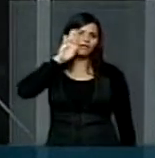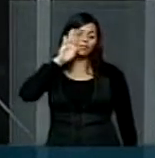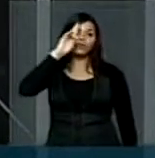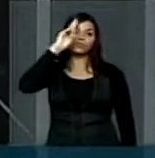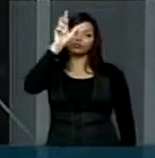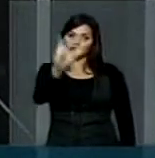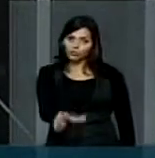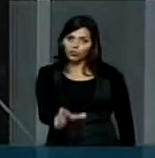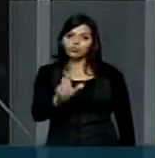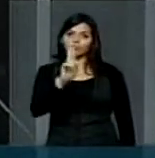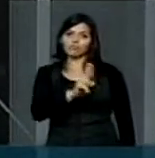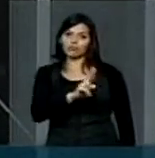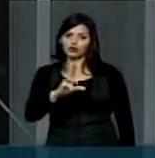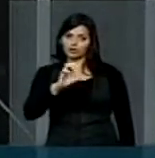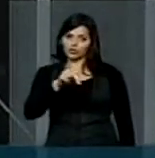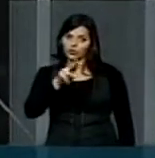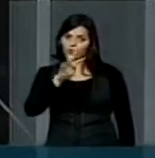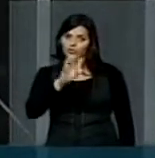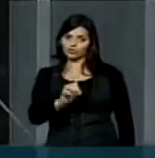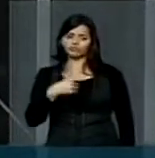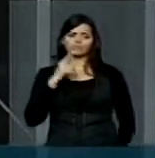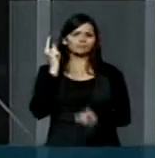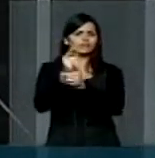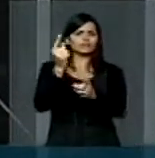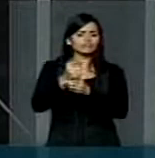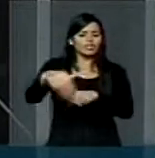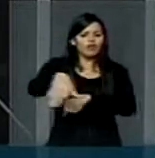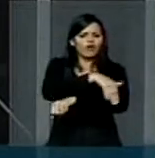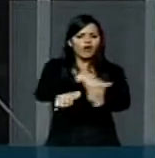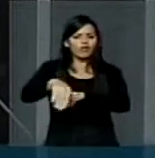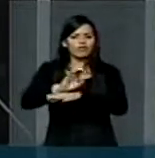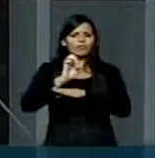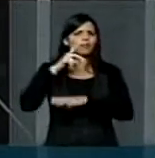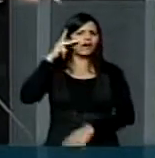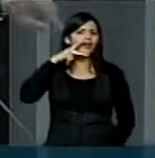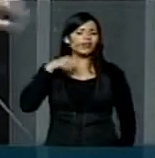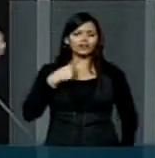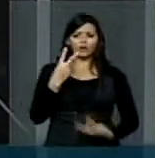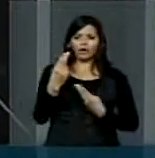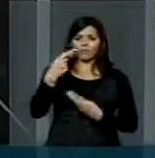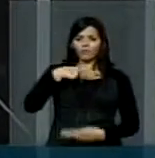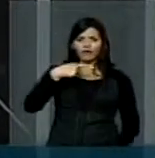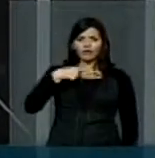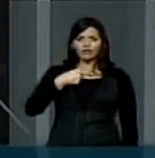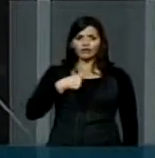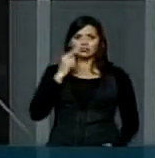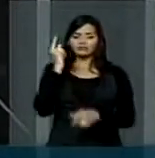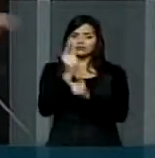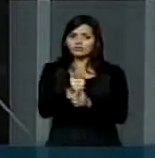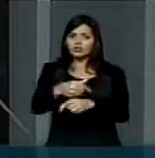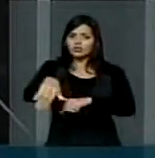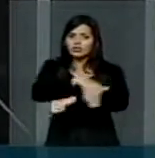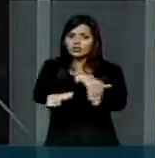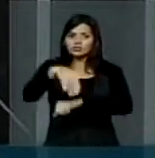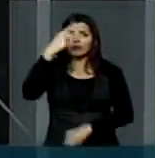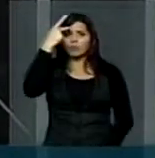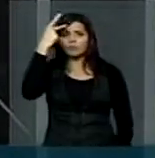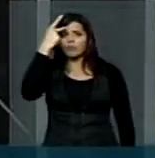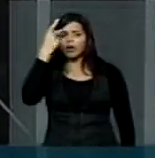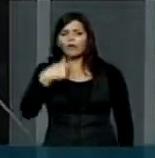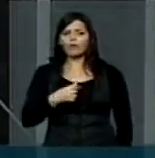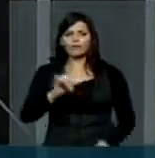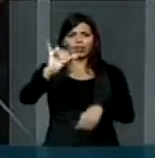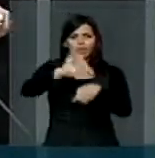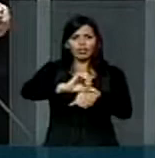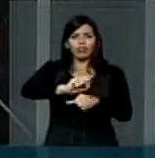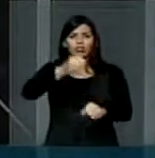Vossa Excelência tem encontrado pelas ruas do seu estado, e eu pelas ruas do meu estado de São Paulo, nas grandes